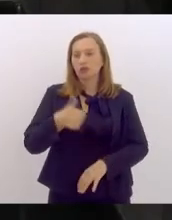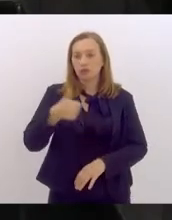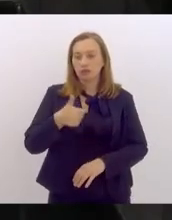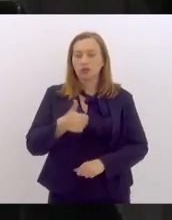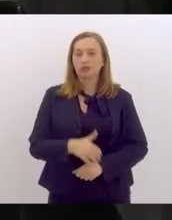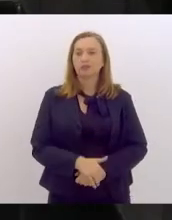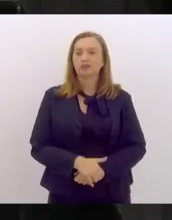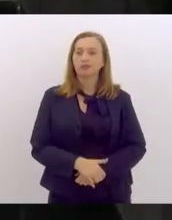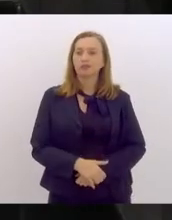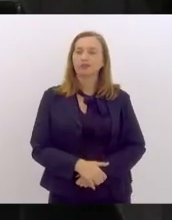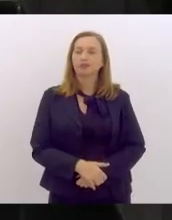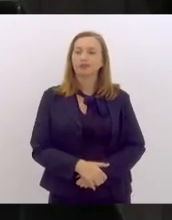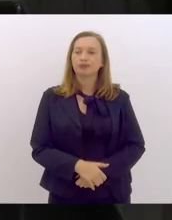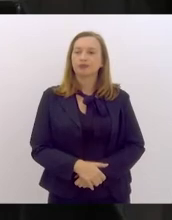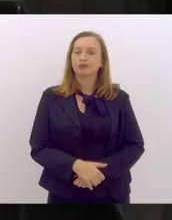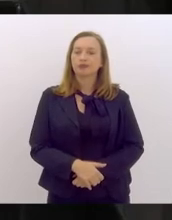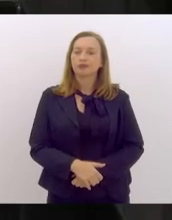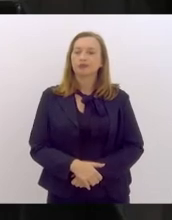lugar